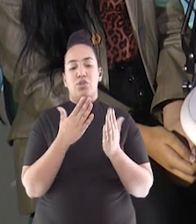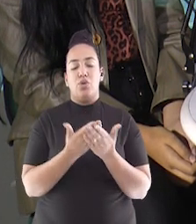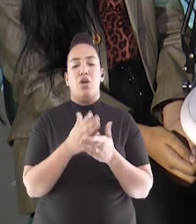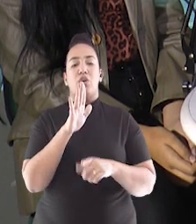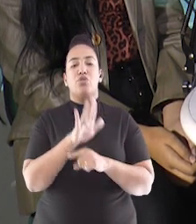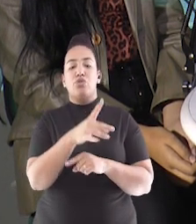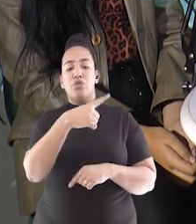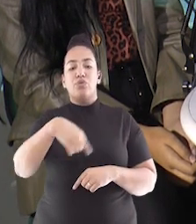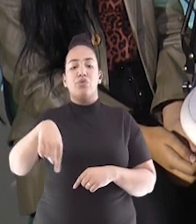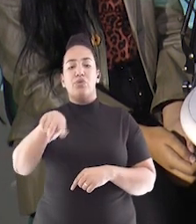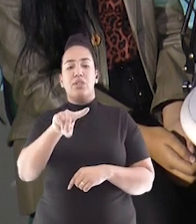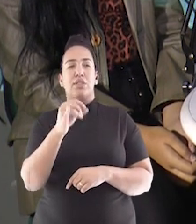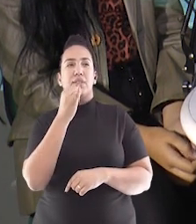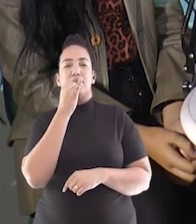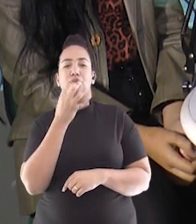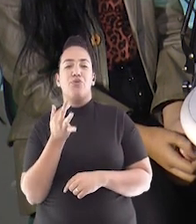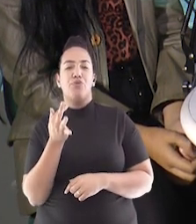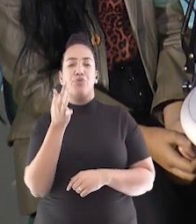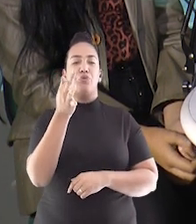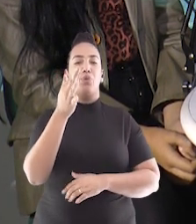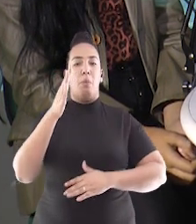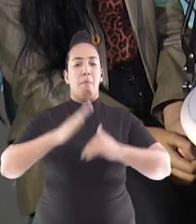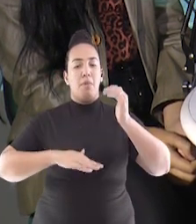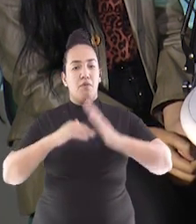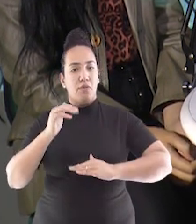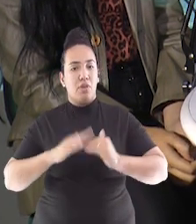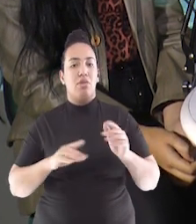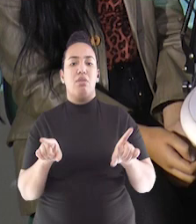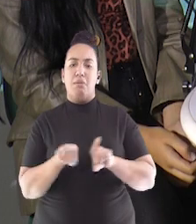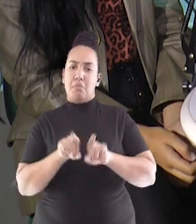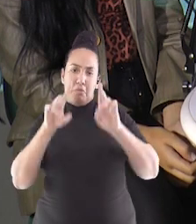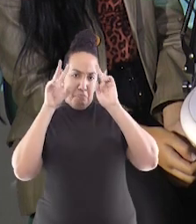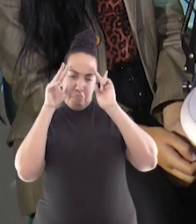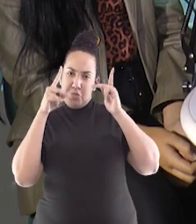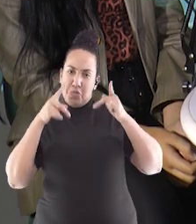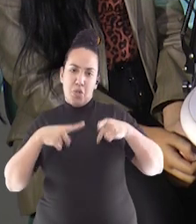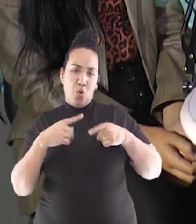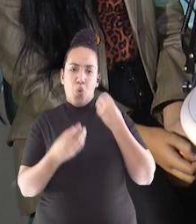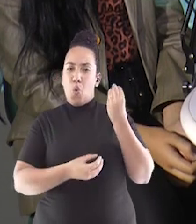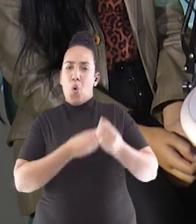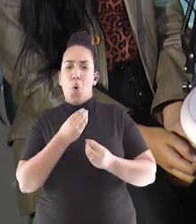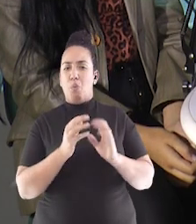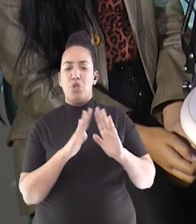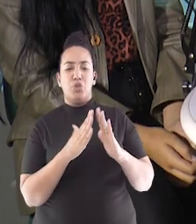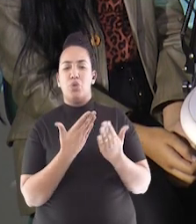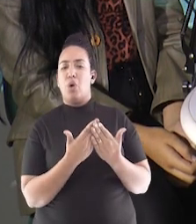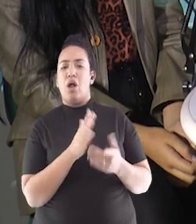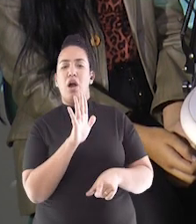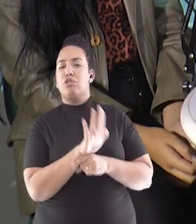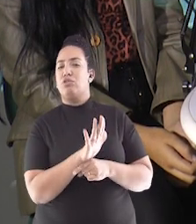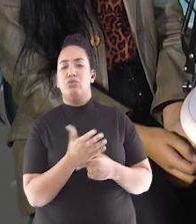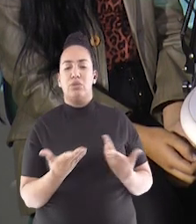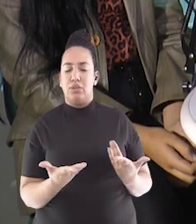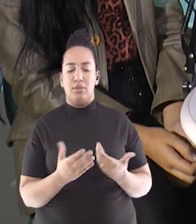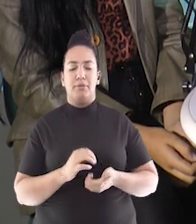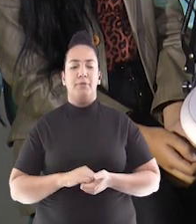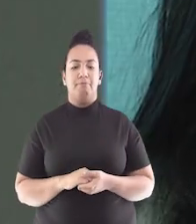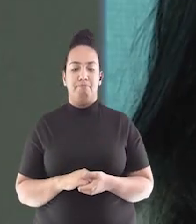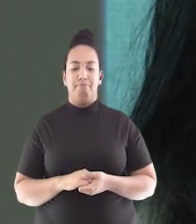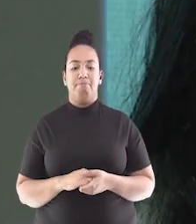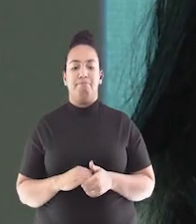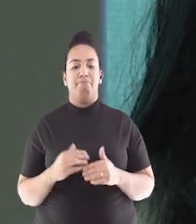ajuda vocês na construção do futuro de vocês? Tanto profissional, quanto como pessoa mesmo, cidadão. Como que vocês sentem que a escola